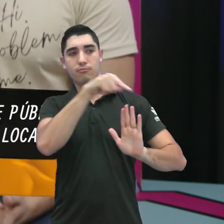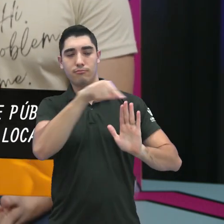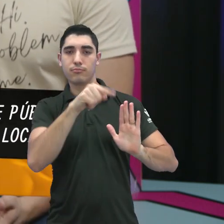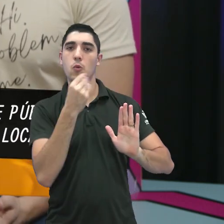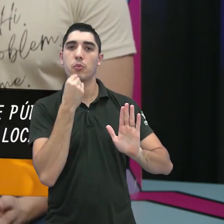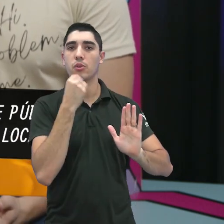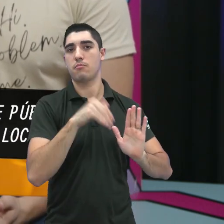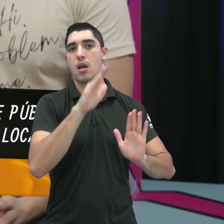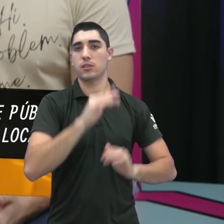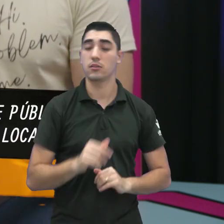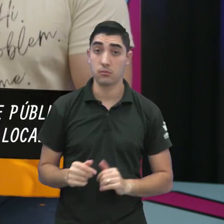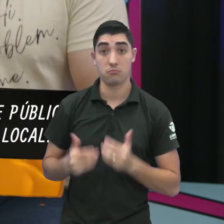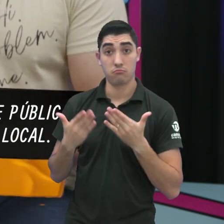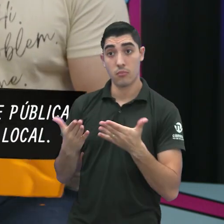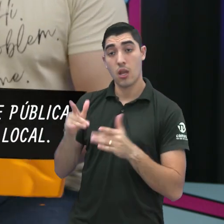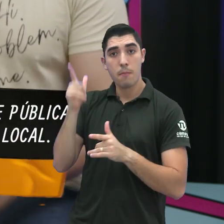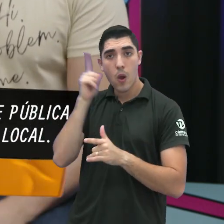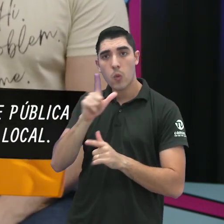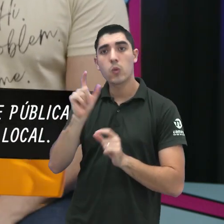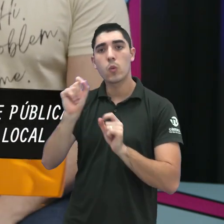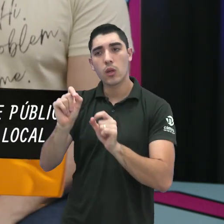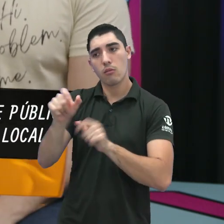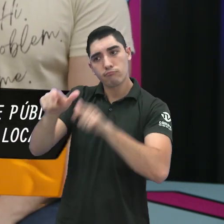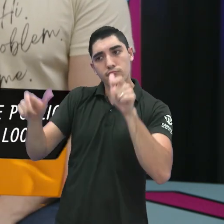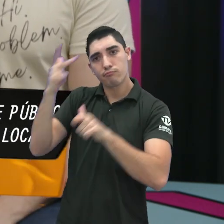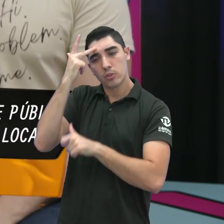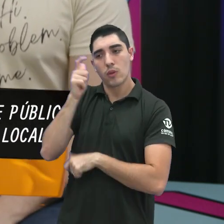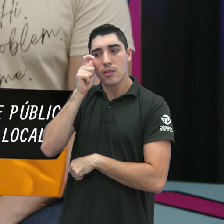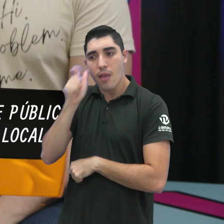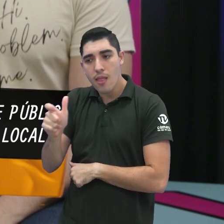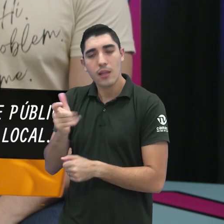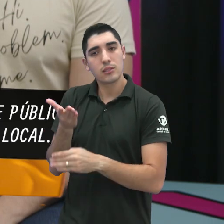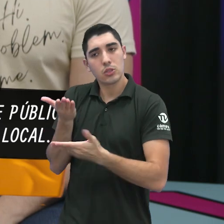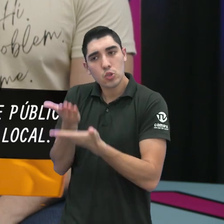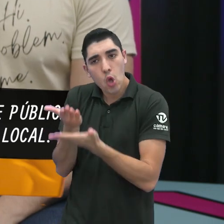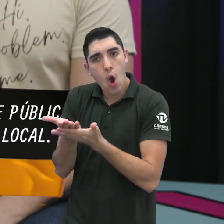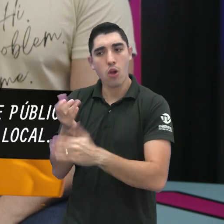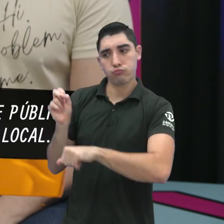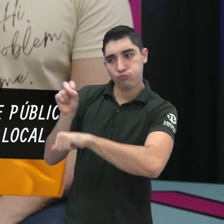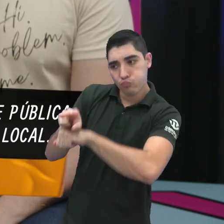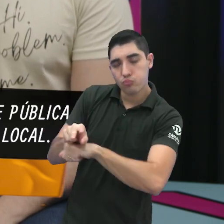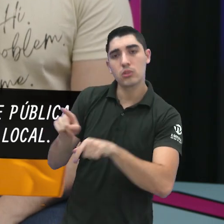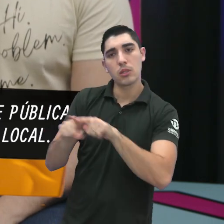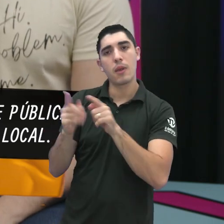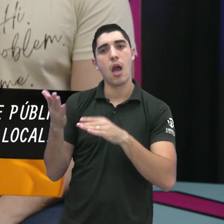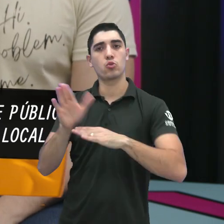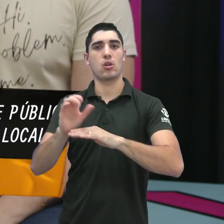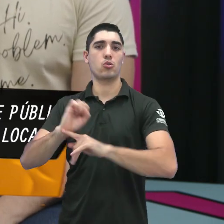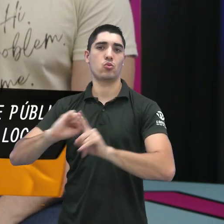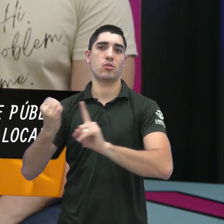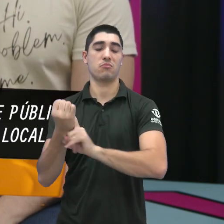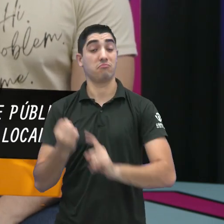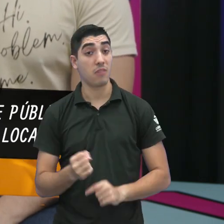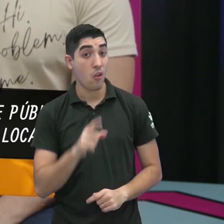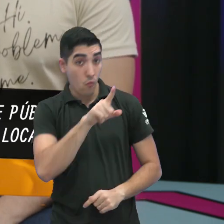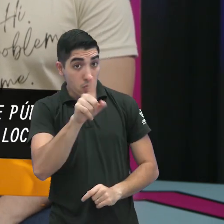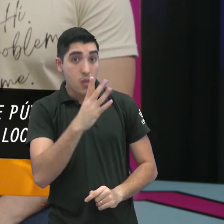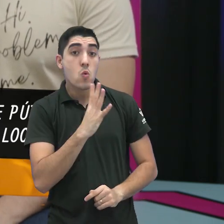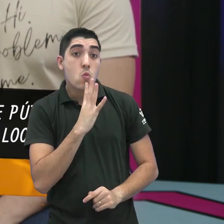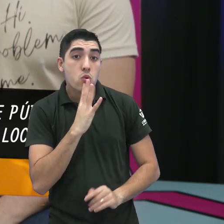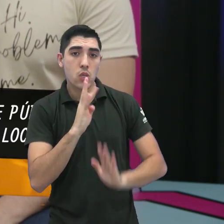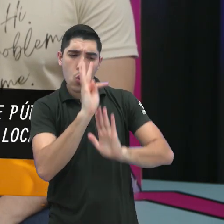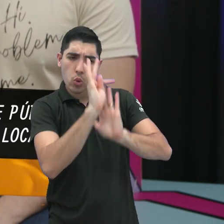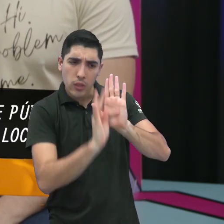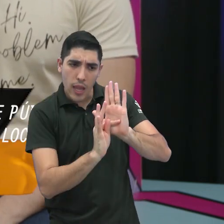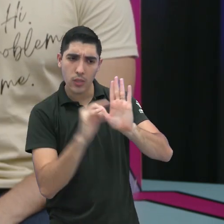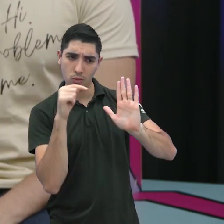no aumento da renda familiar, na ampliação do interesse pela escola e também na promoção da inclusão social. Legal, né? Para conferir o texto completo